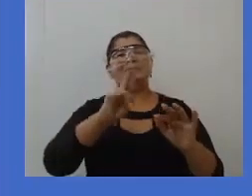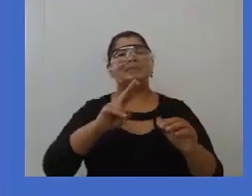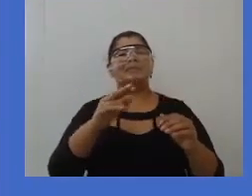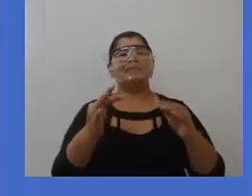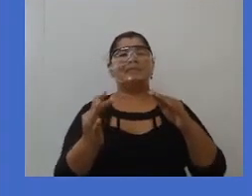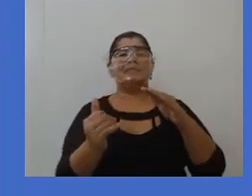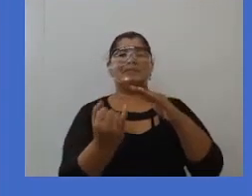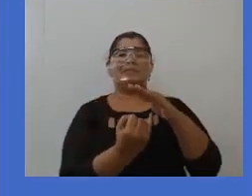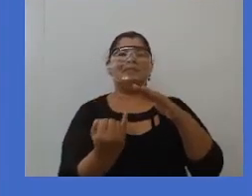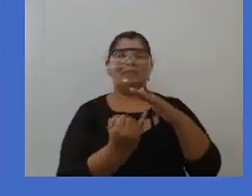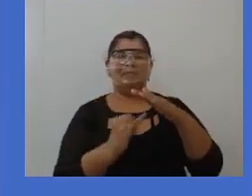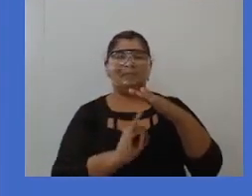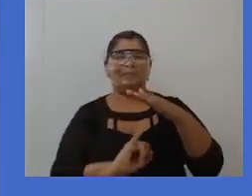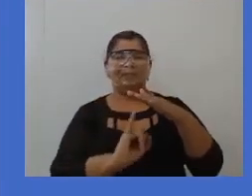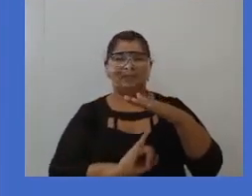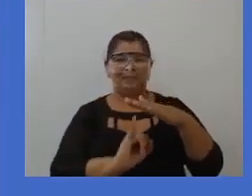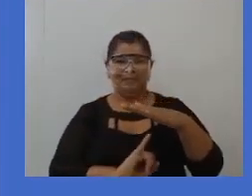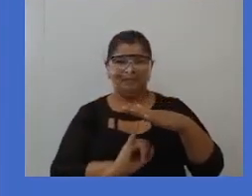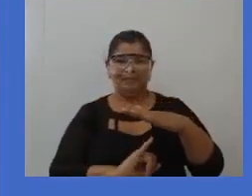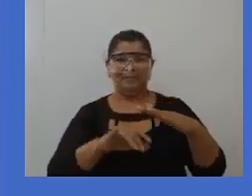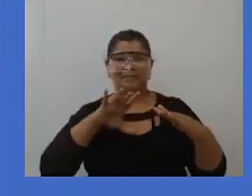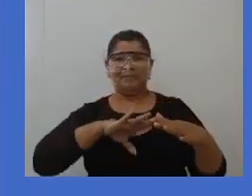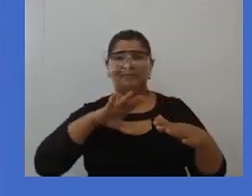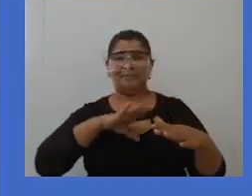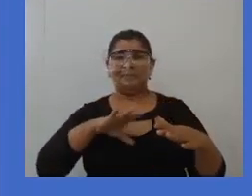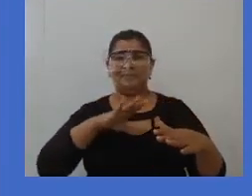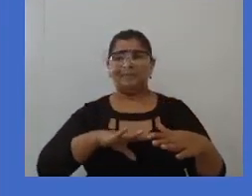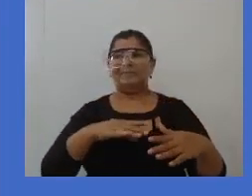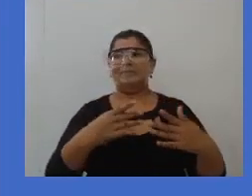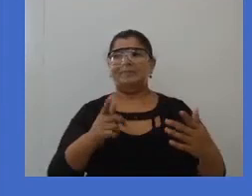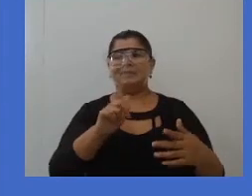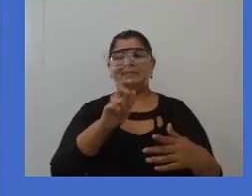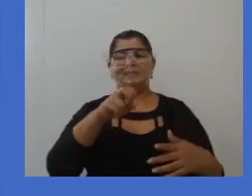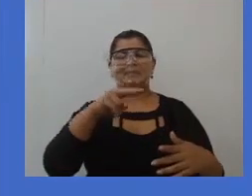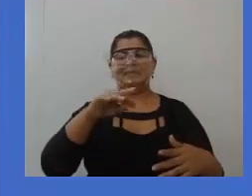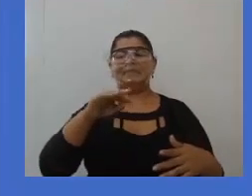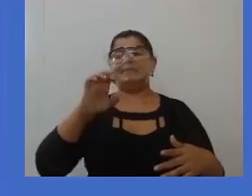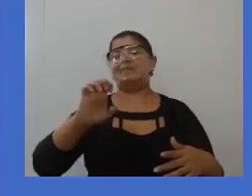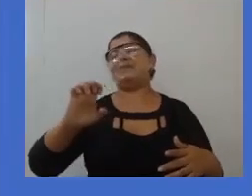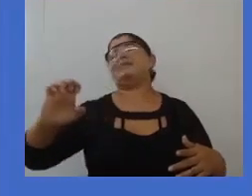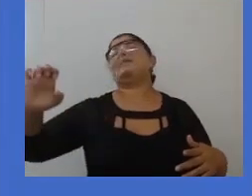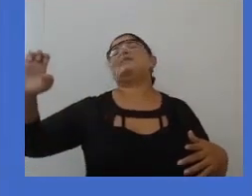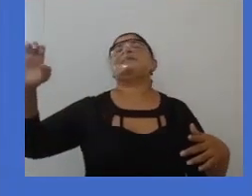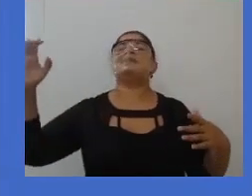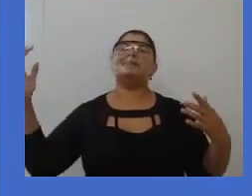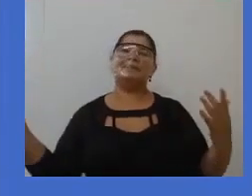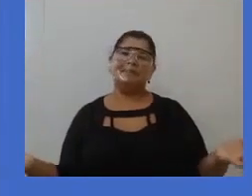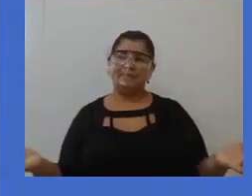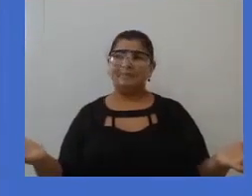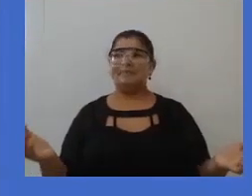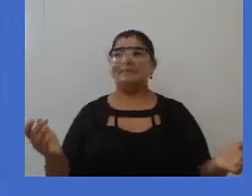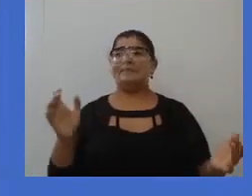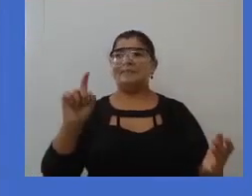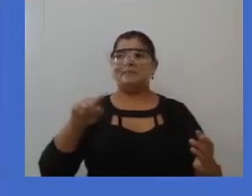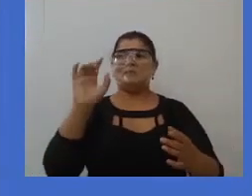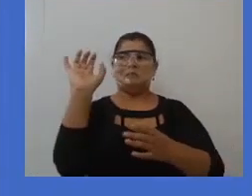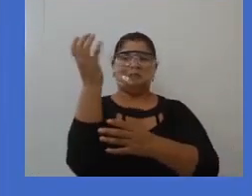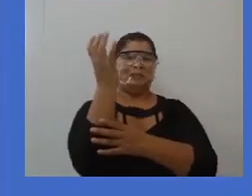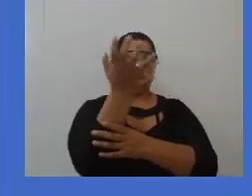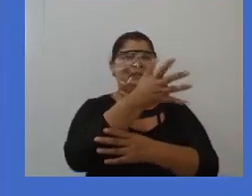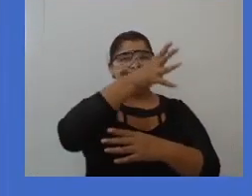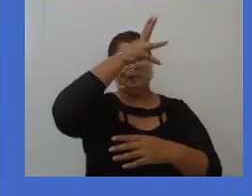uma forma bem coloquial, não existe formalidade. Gente, isso é a floresta